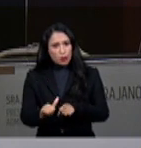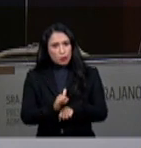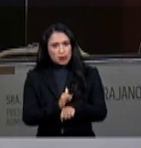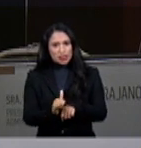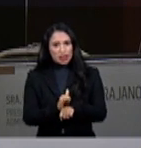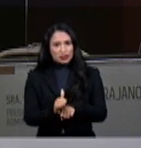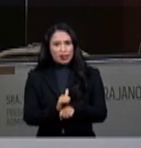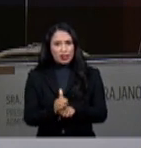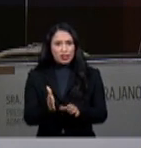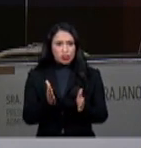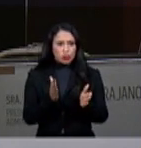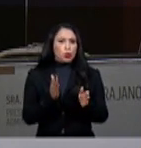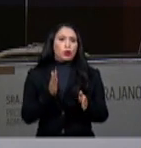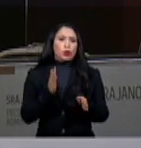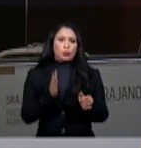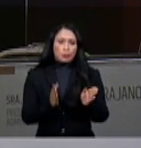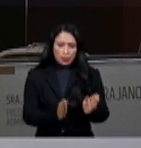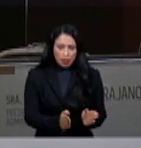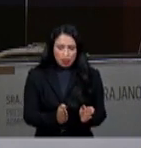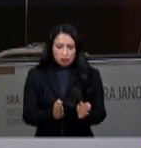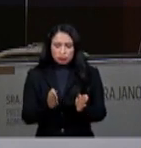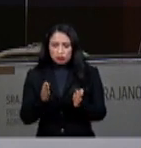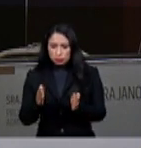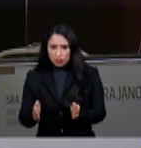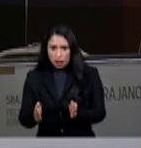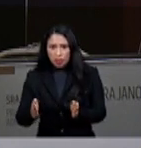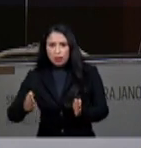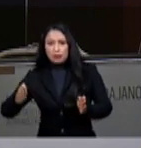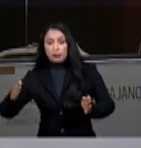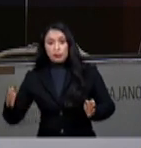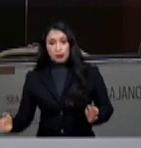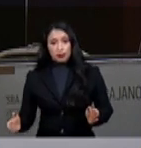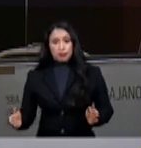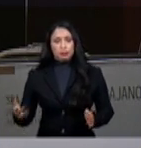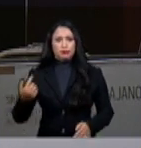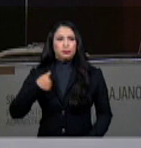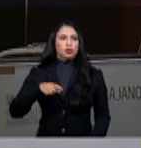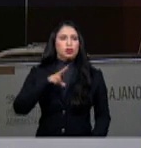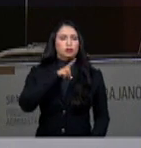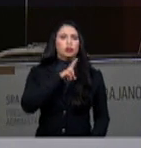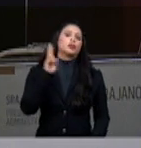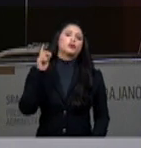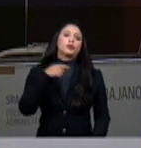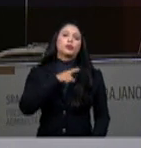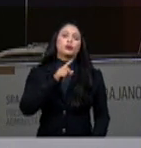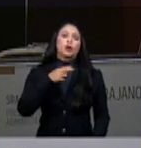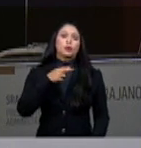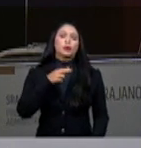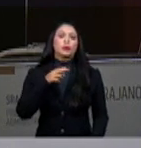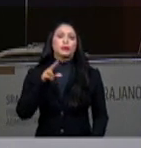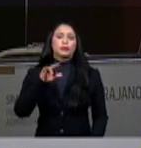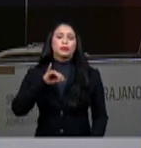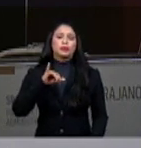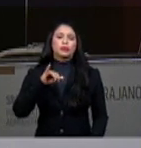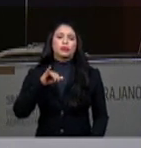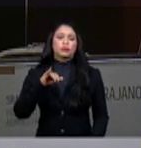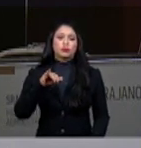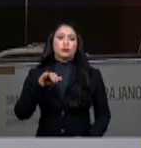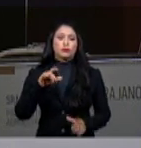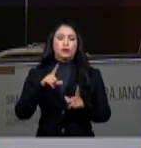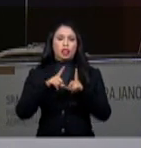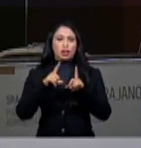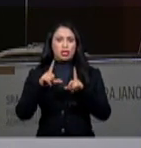prazo a longo e Médio prazo não tem jeito então eu fui para o já nosso assunto Japão já pegamos tão pegando a Singapura